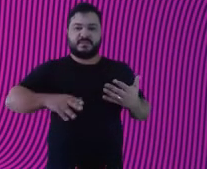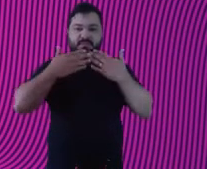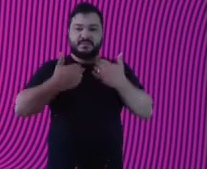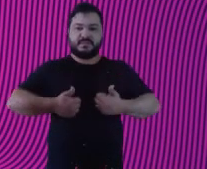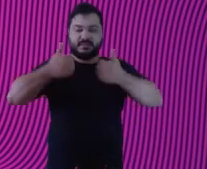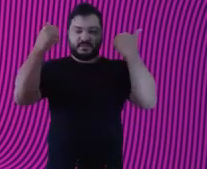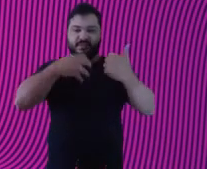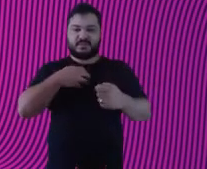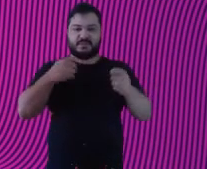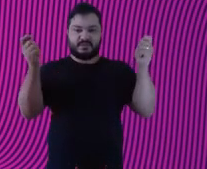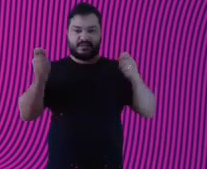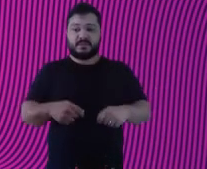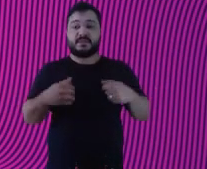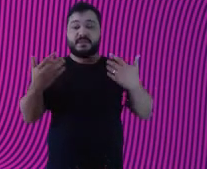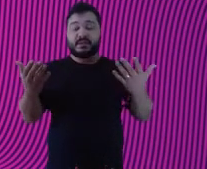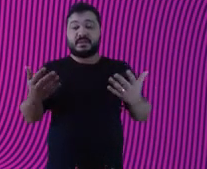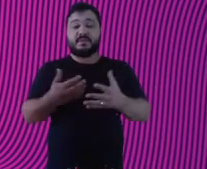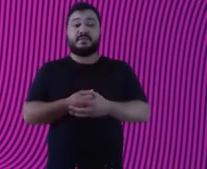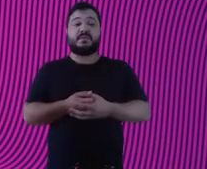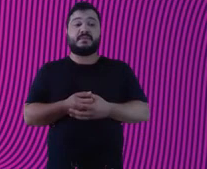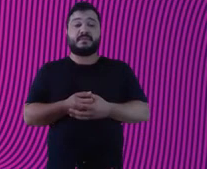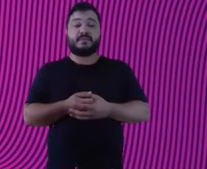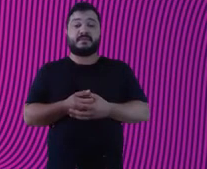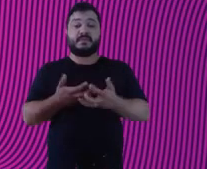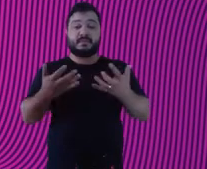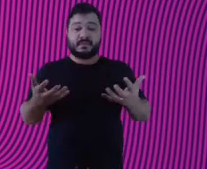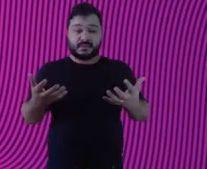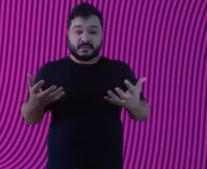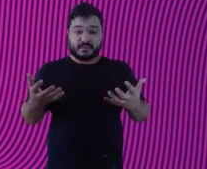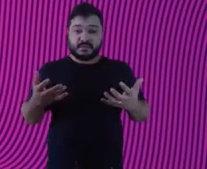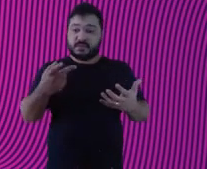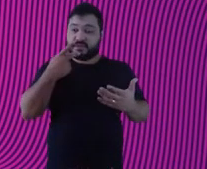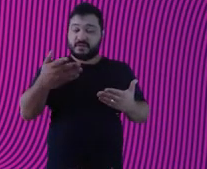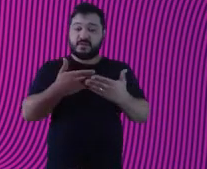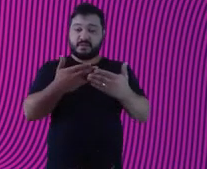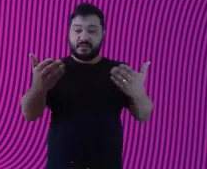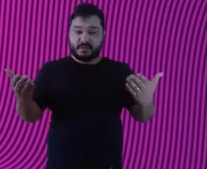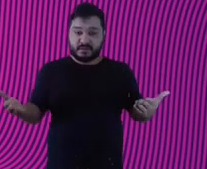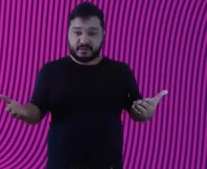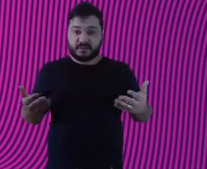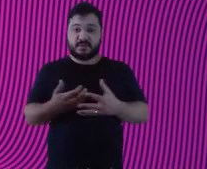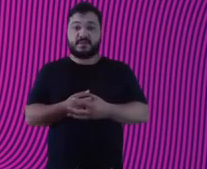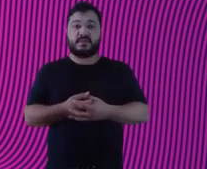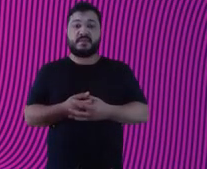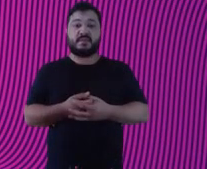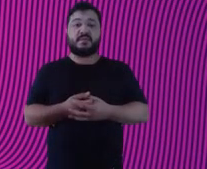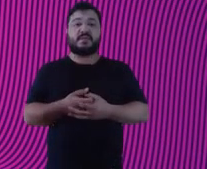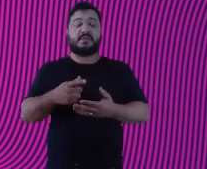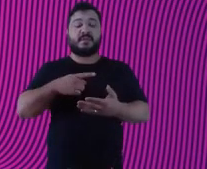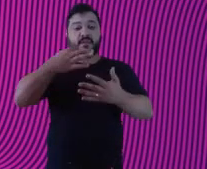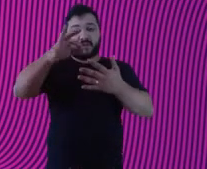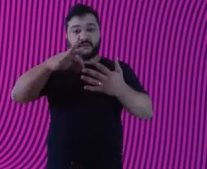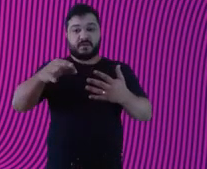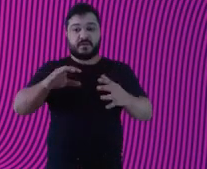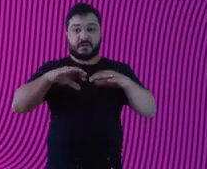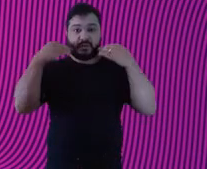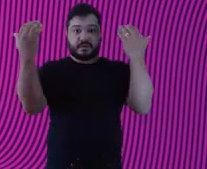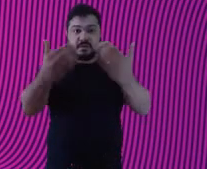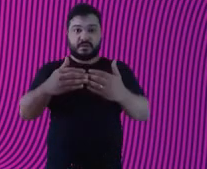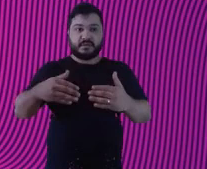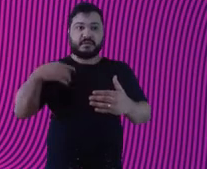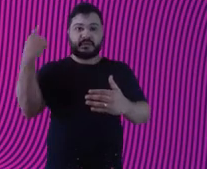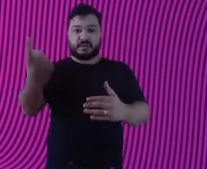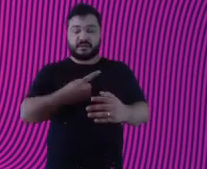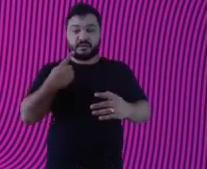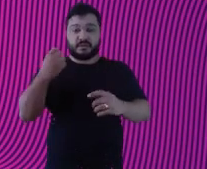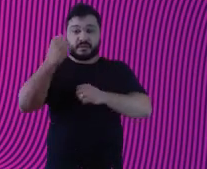possível. Então, era isso, então, que eu queria falar para vocês. A gente vai ter a conferência magna, na nossa ano